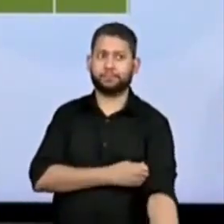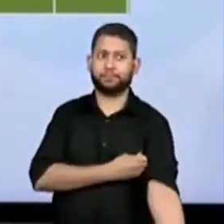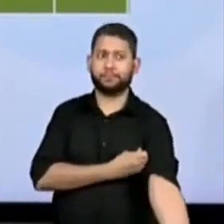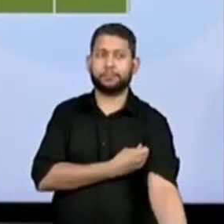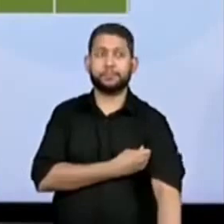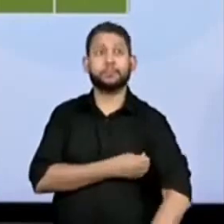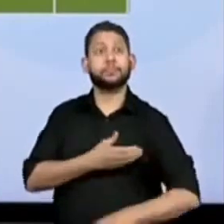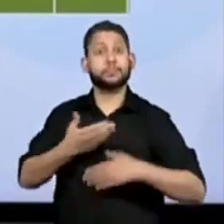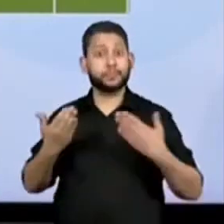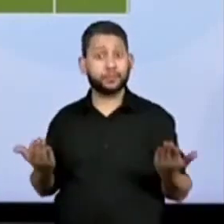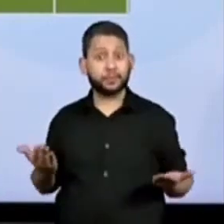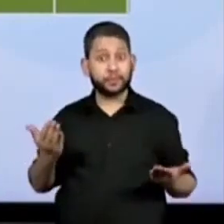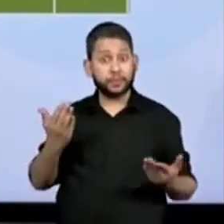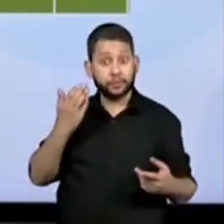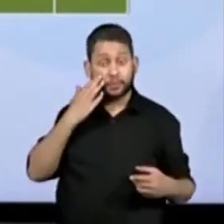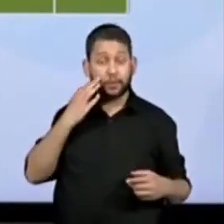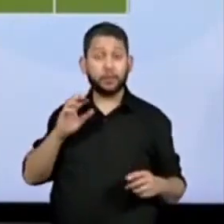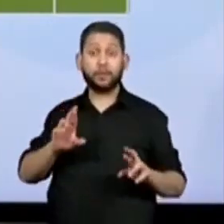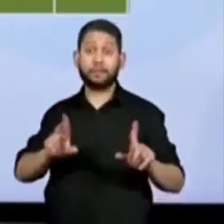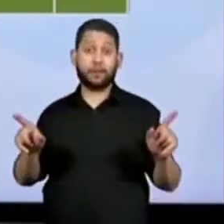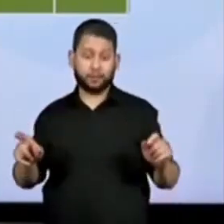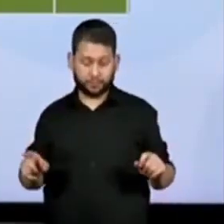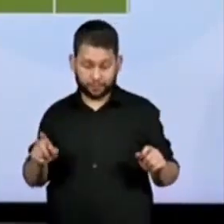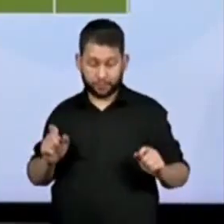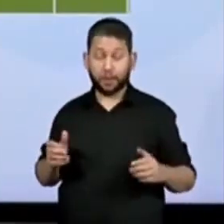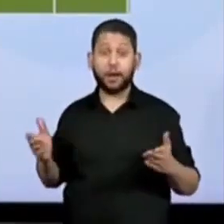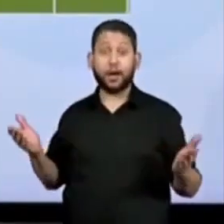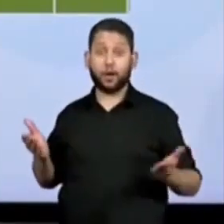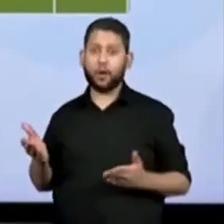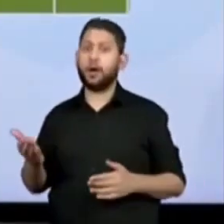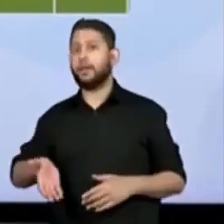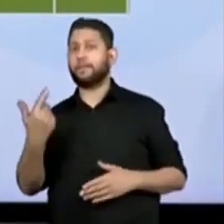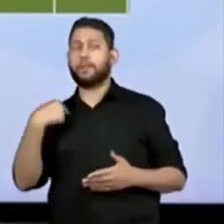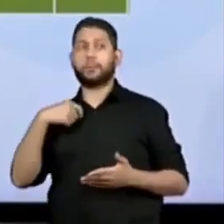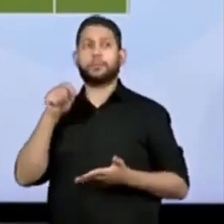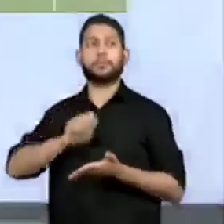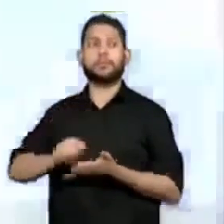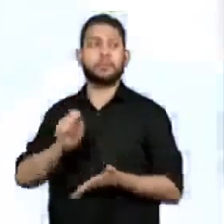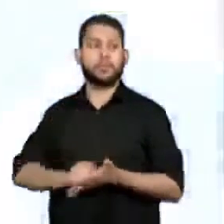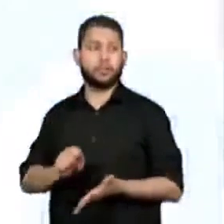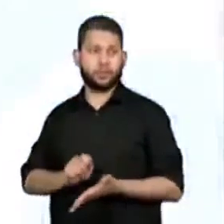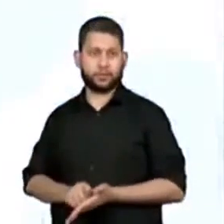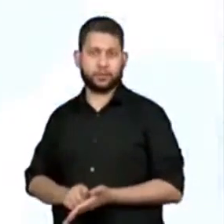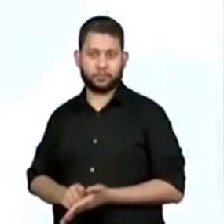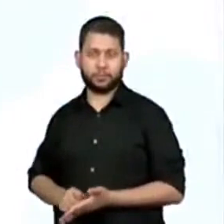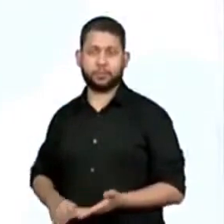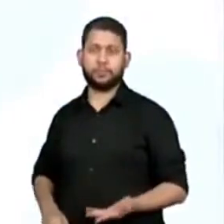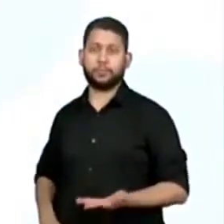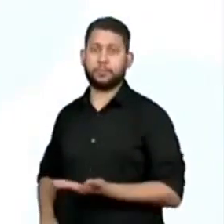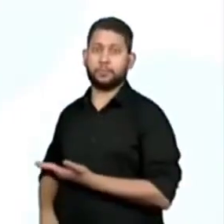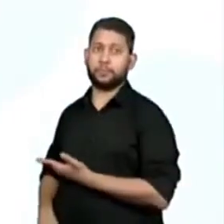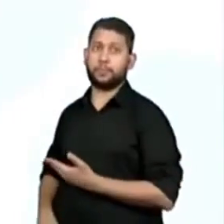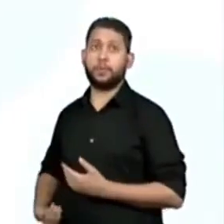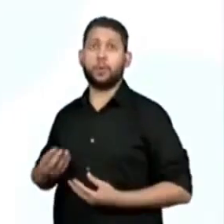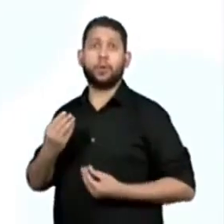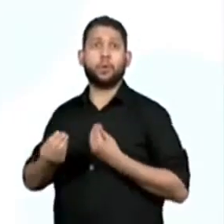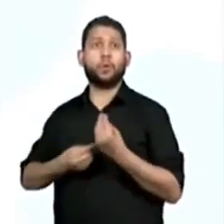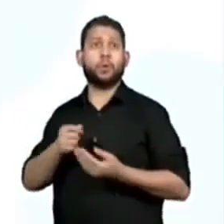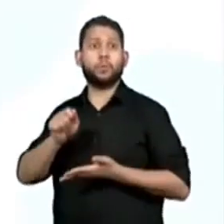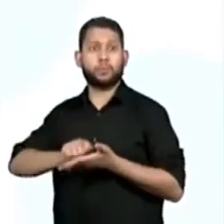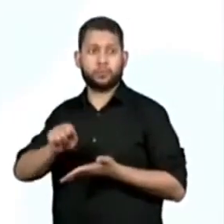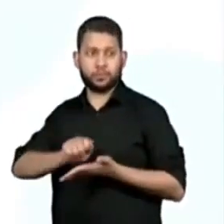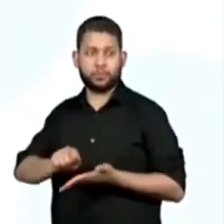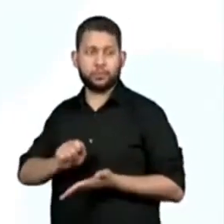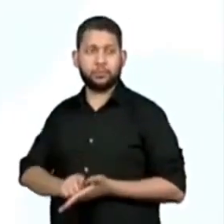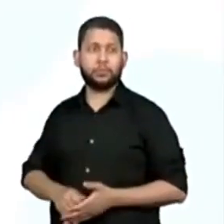a cada um com uma quantidade diferente agora vamos formalizar deixa eu ver se não vai ficar aqui na frente vamos formalizar esse registro aqui